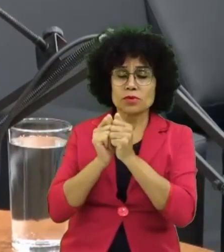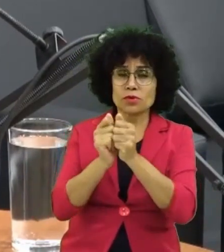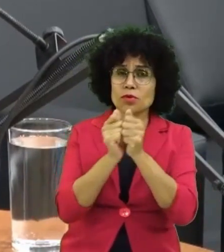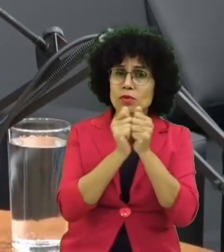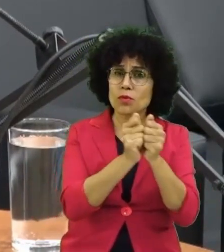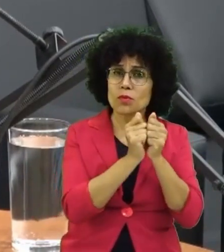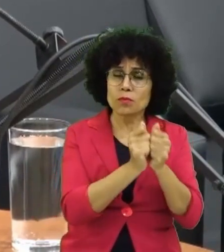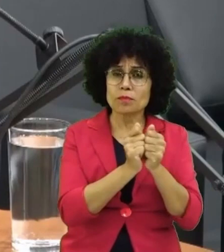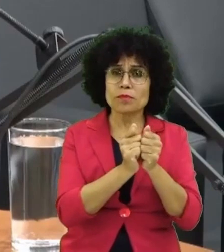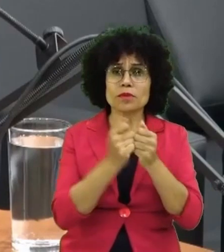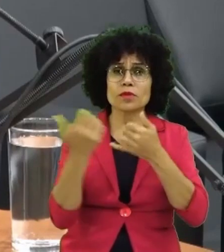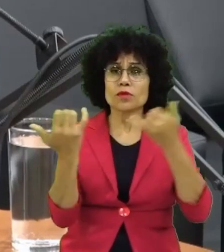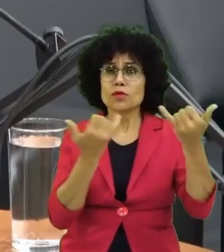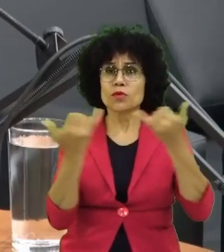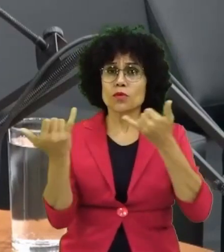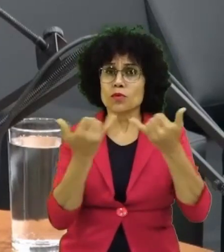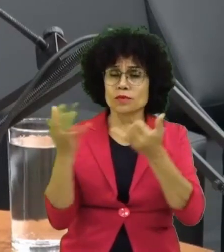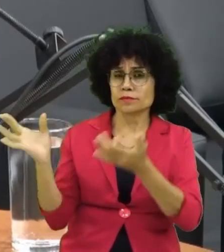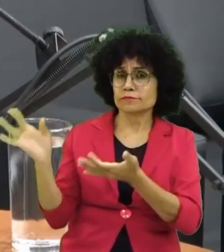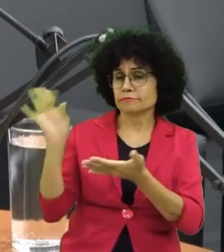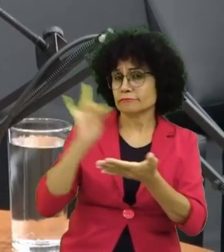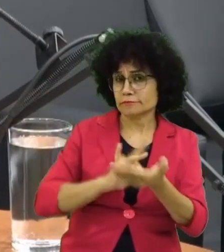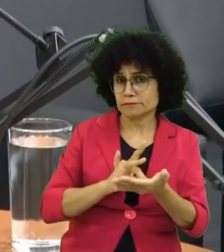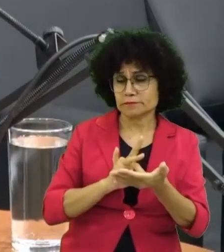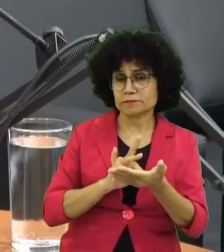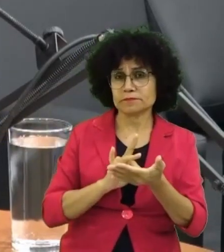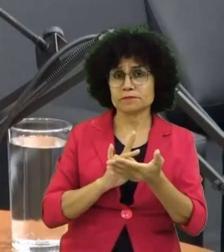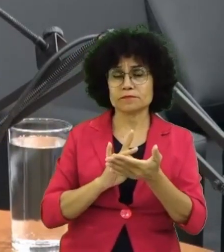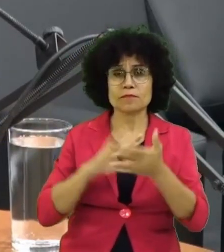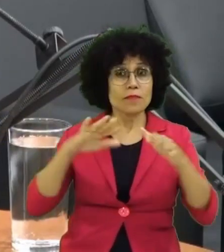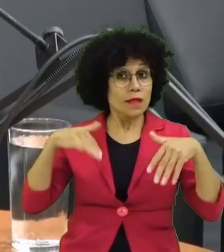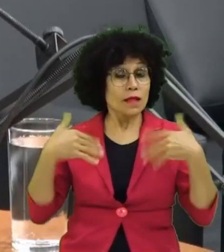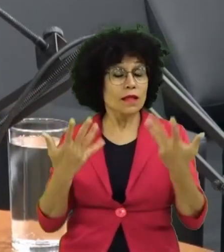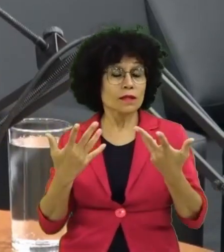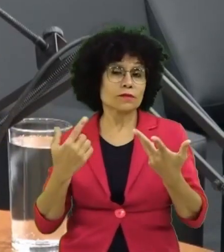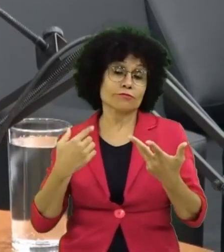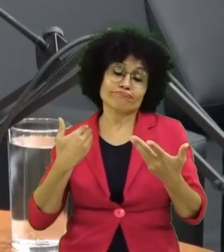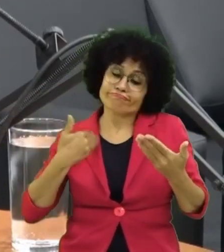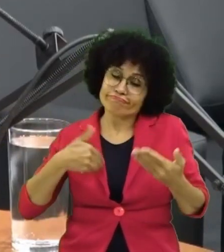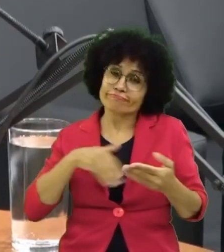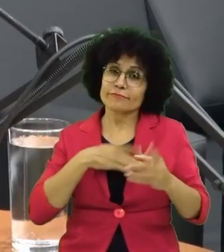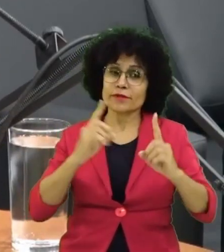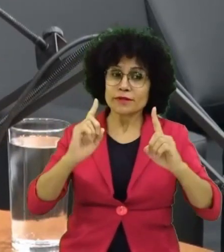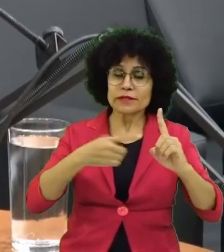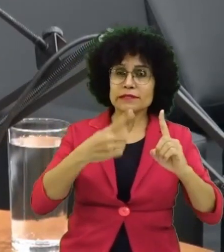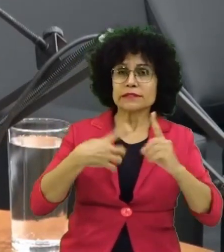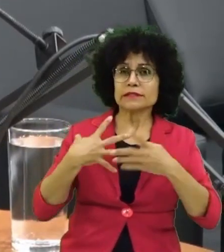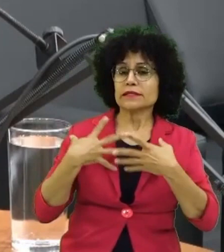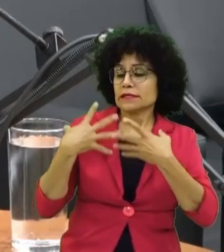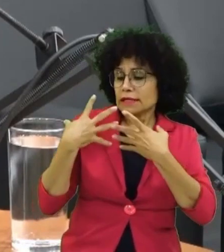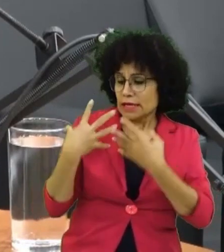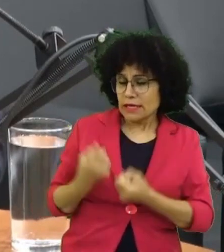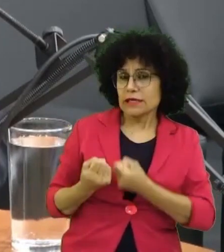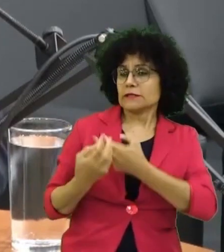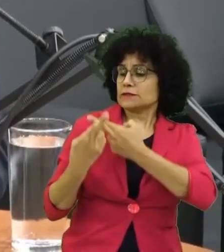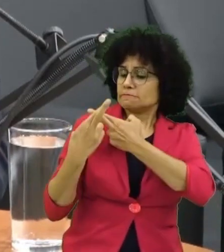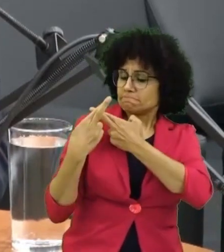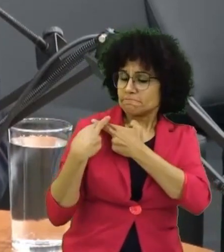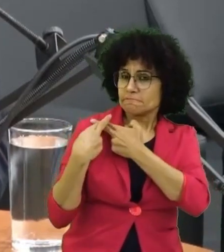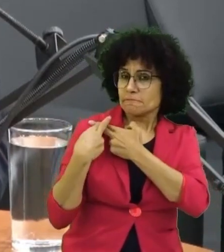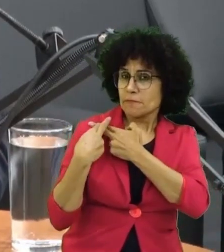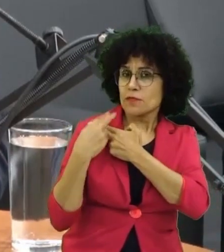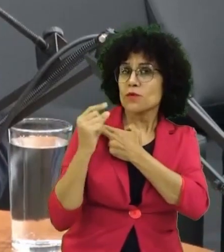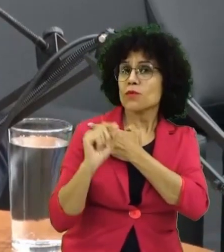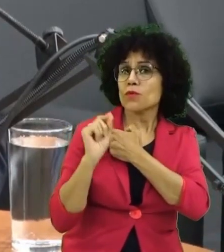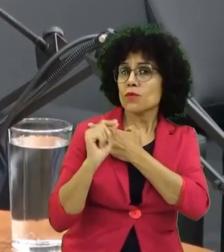isso com informações fidedignas, né? Então, esse é o nosso desafio, assumir, vestir a camisa,